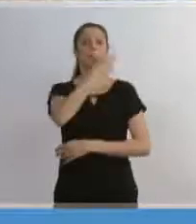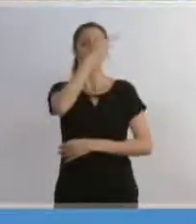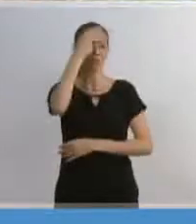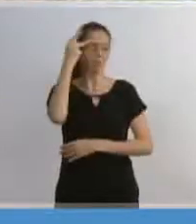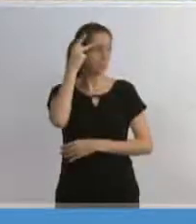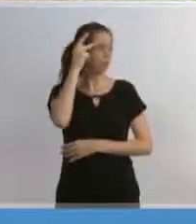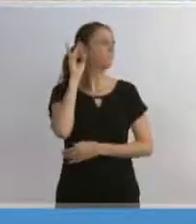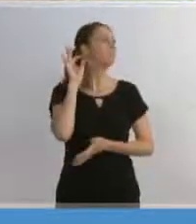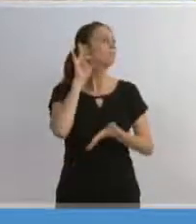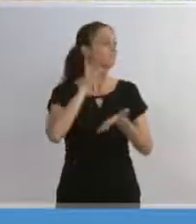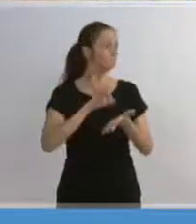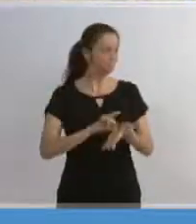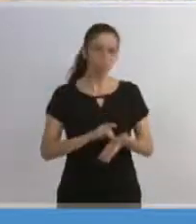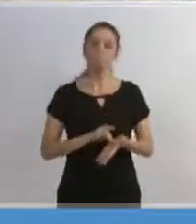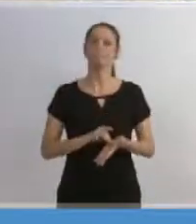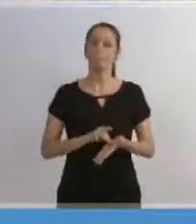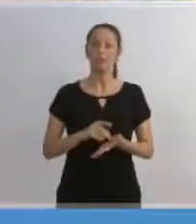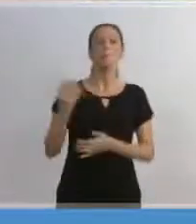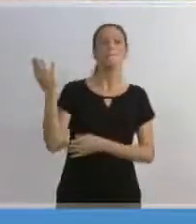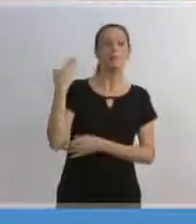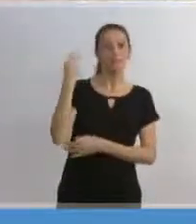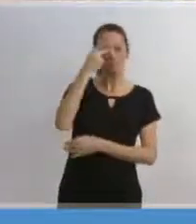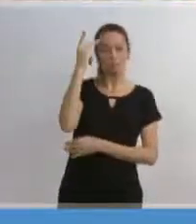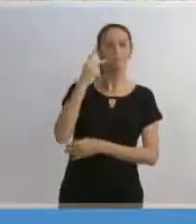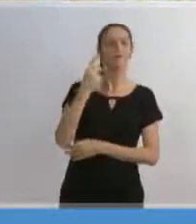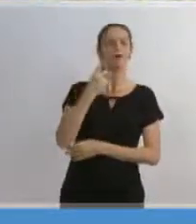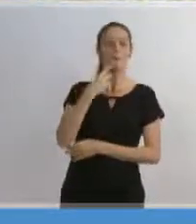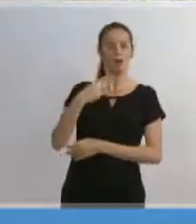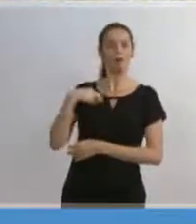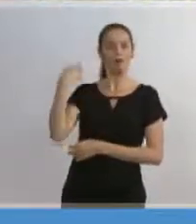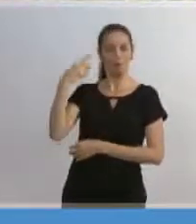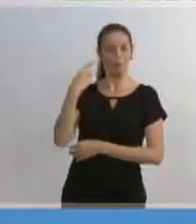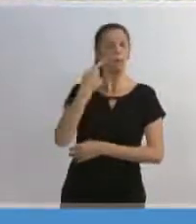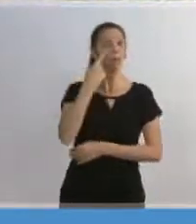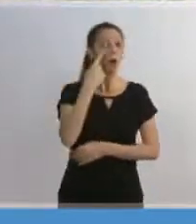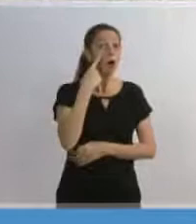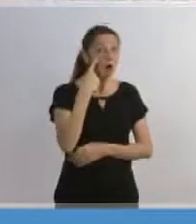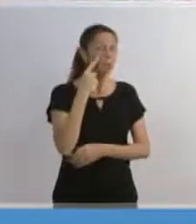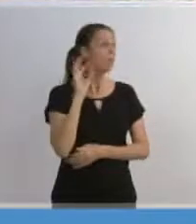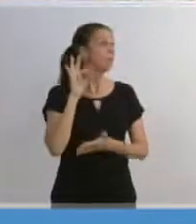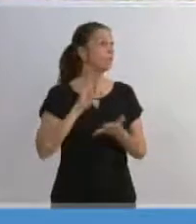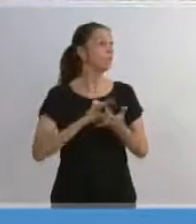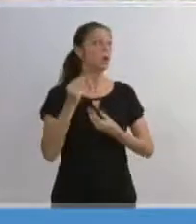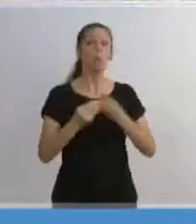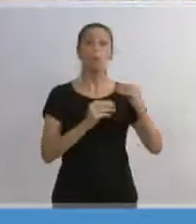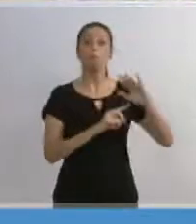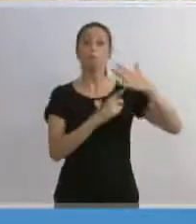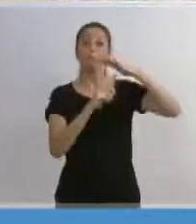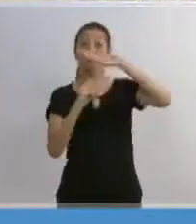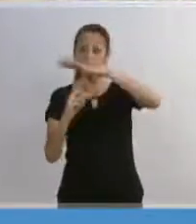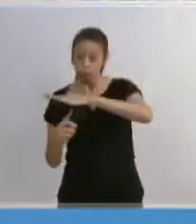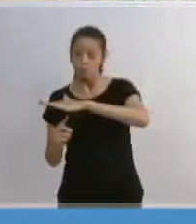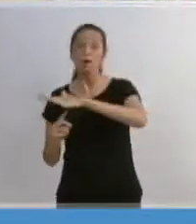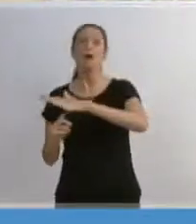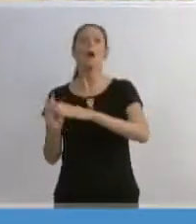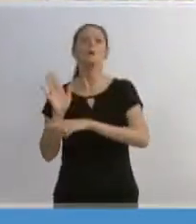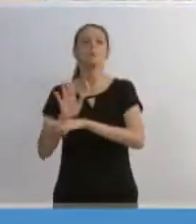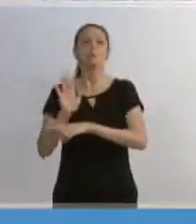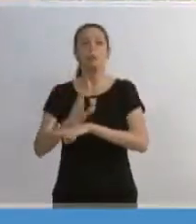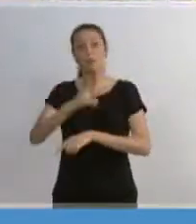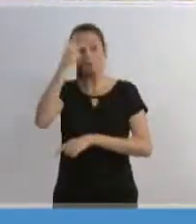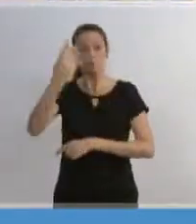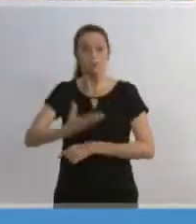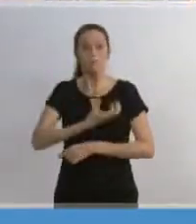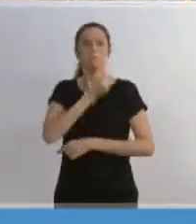ó, quando eu falei aqui, teve gente que me chamou de louco, olha só a saída que eles vão fazer com essa vítima imobilizada lá do